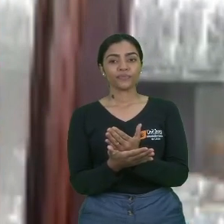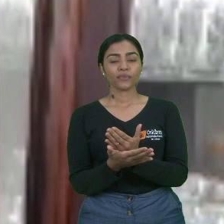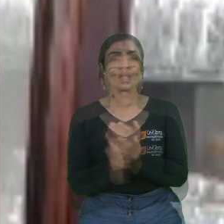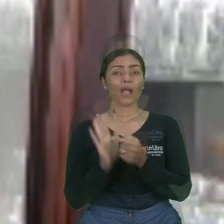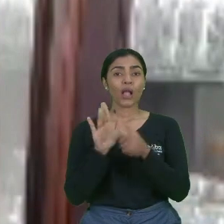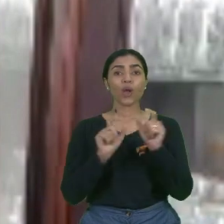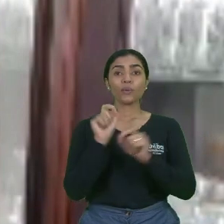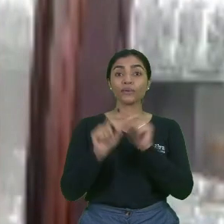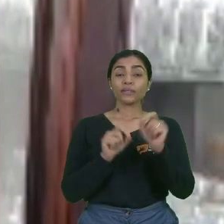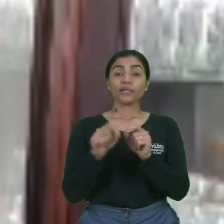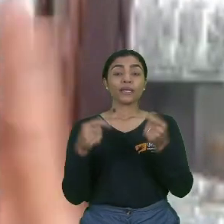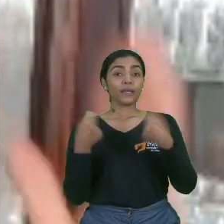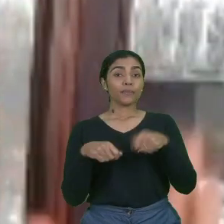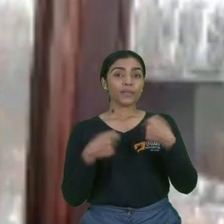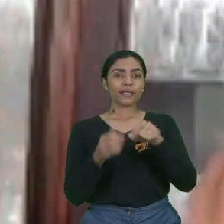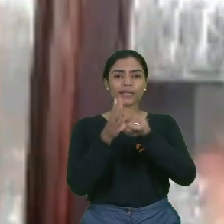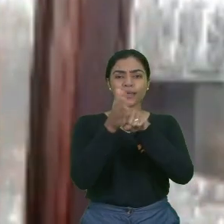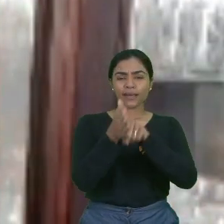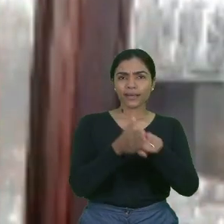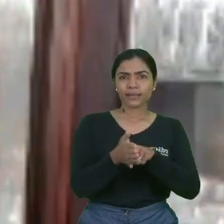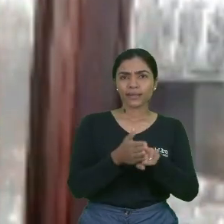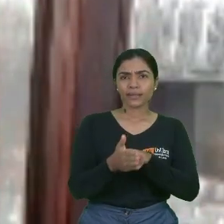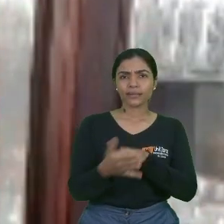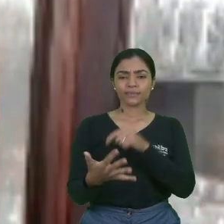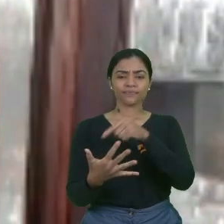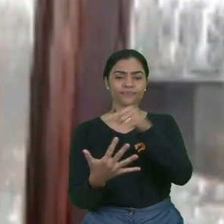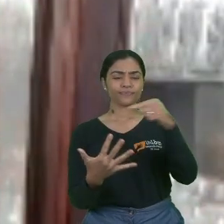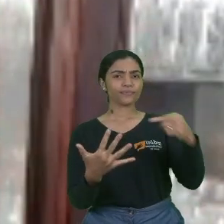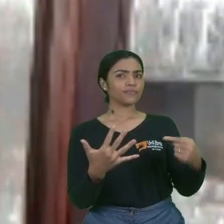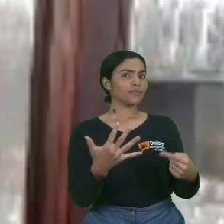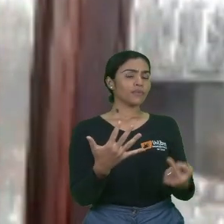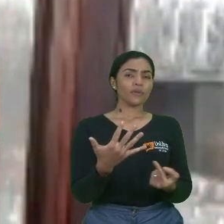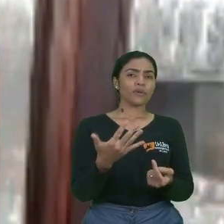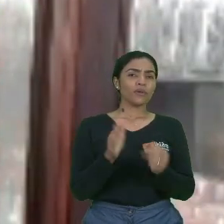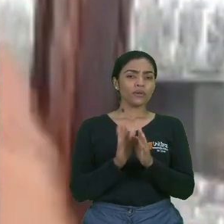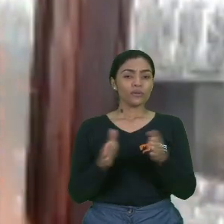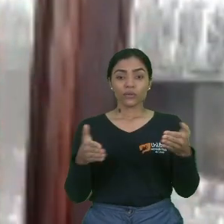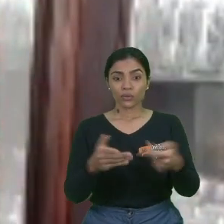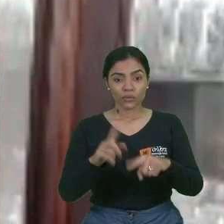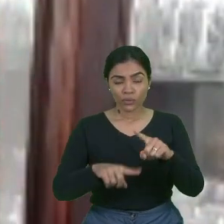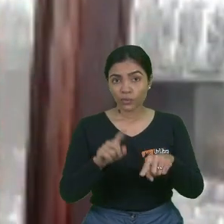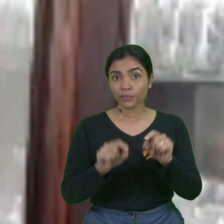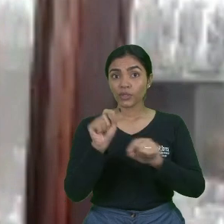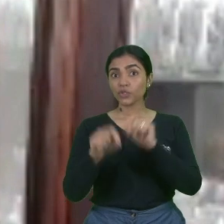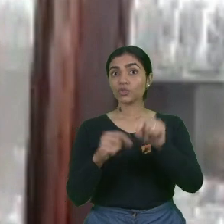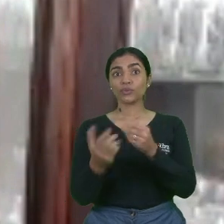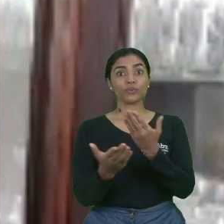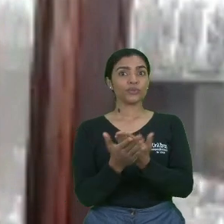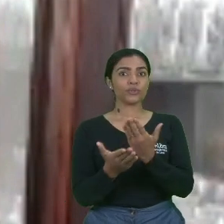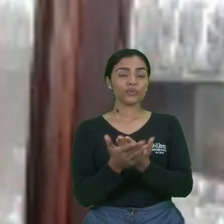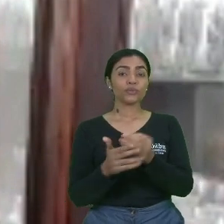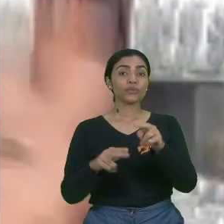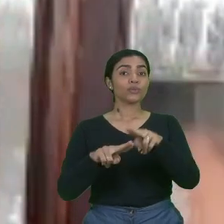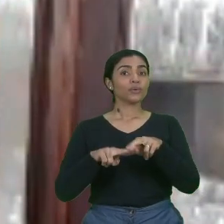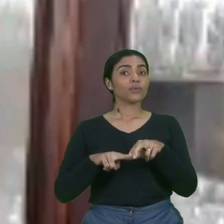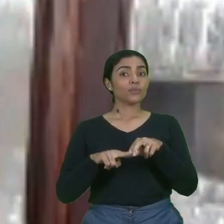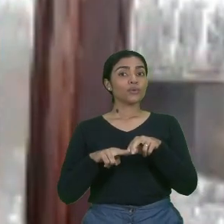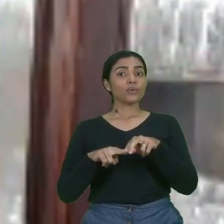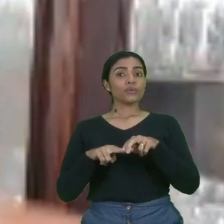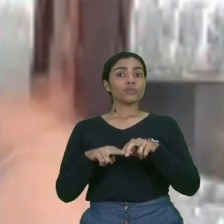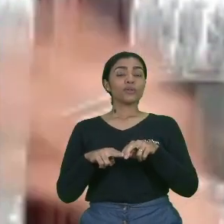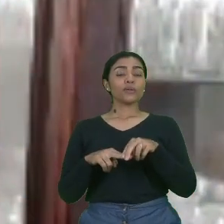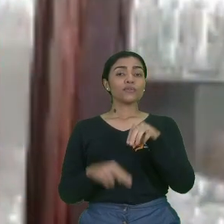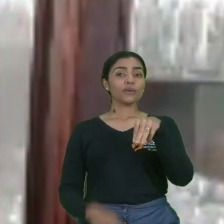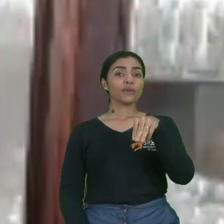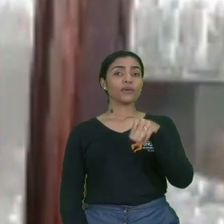precisa analisar os concorrentes objeto você medir você possa me